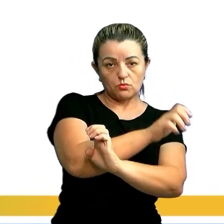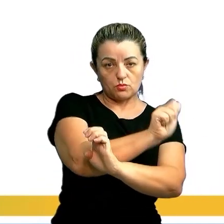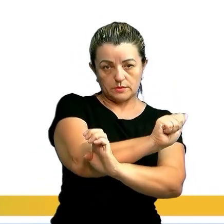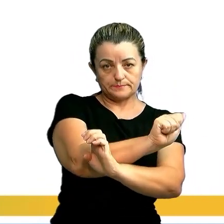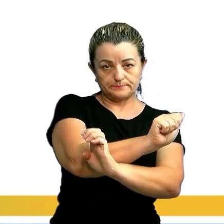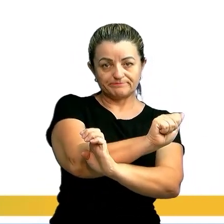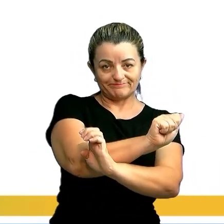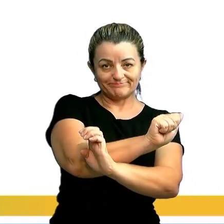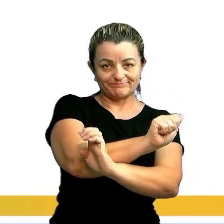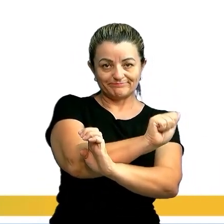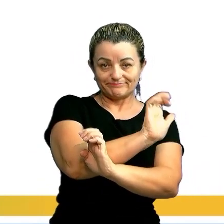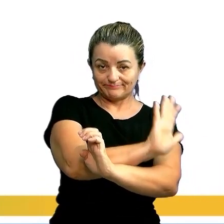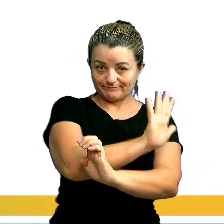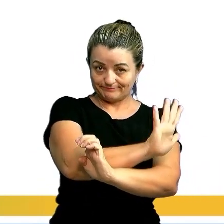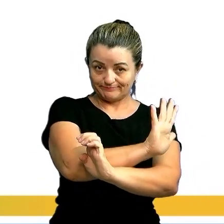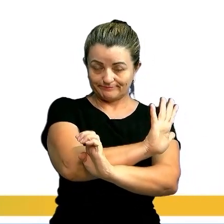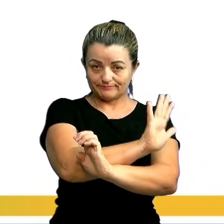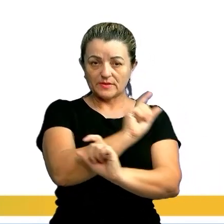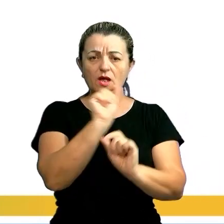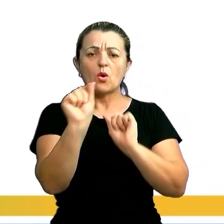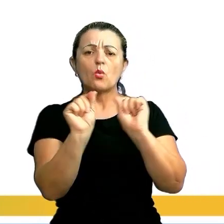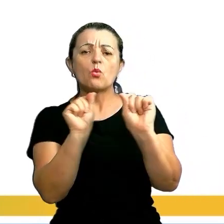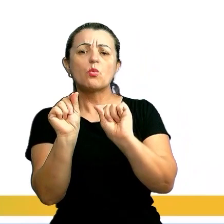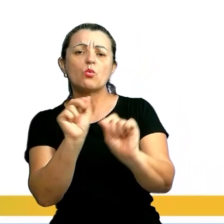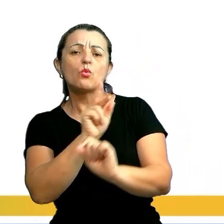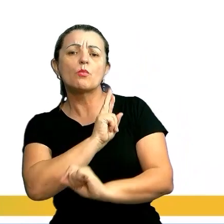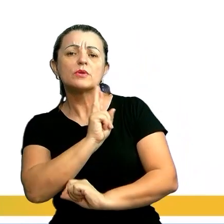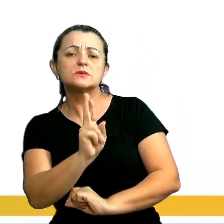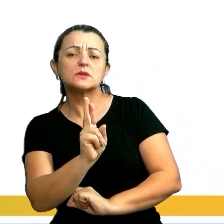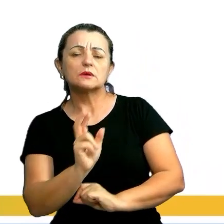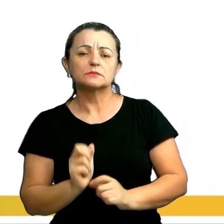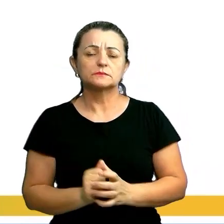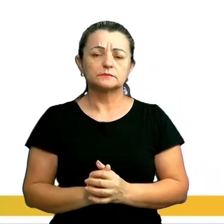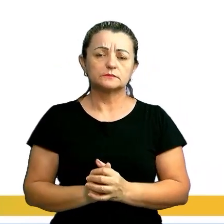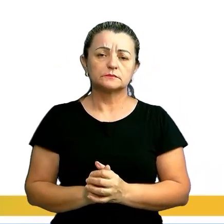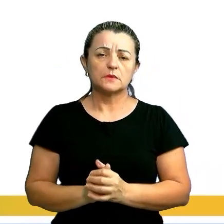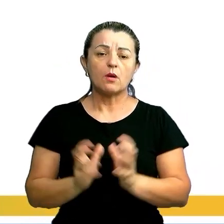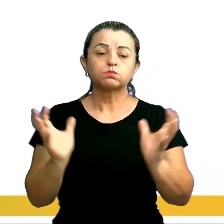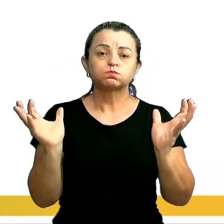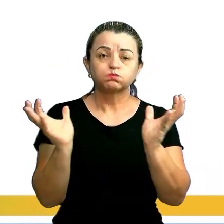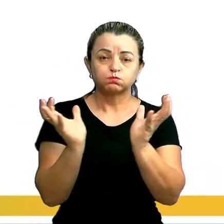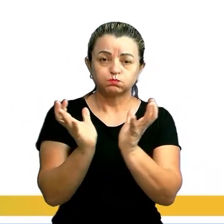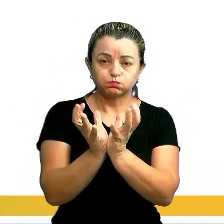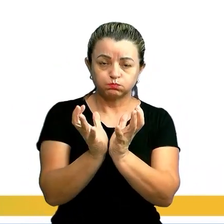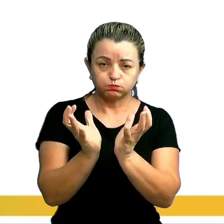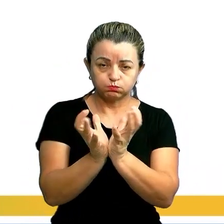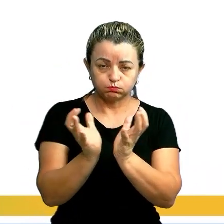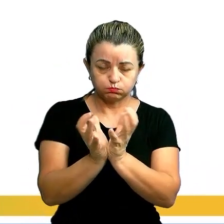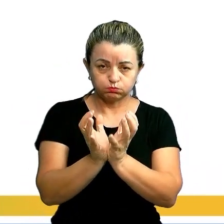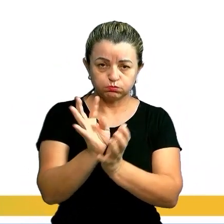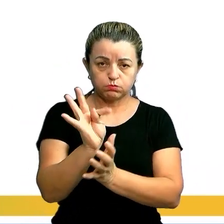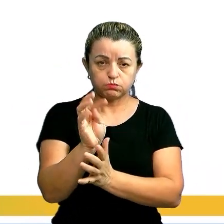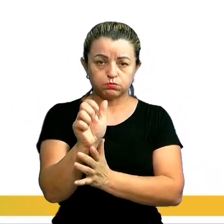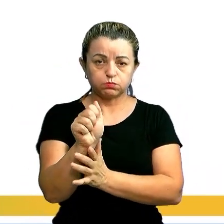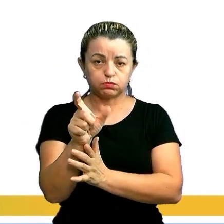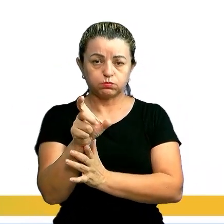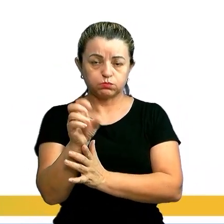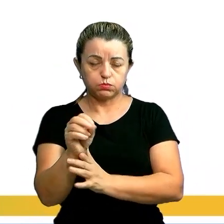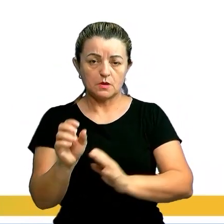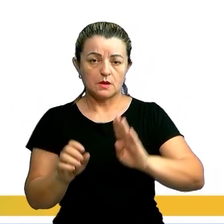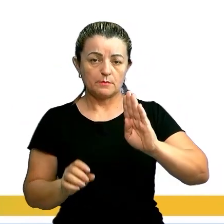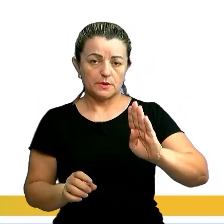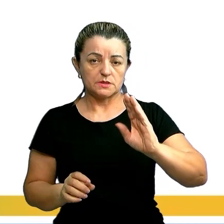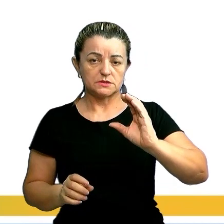lado. Então, o que isso vai representar? Que o grupo formado pelos táxons B,